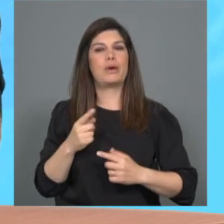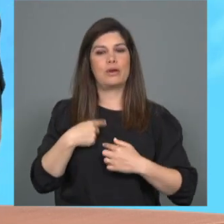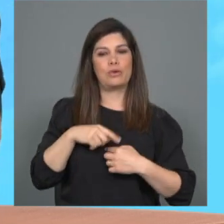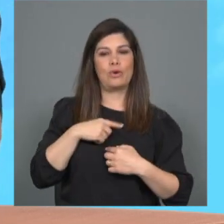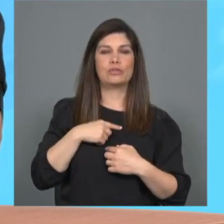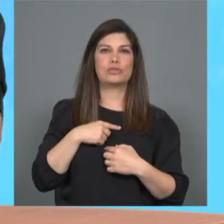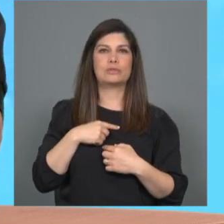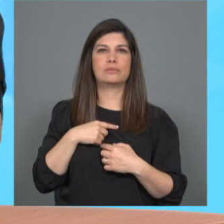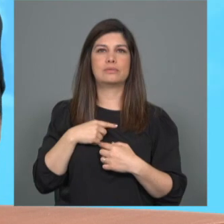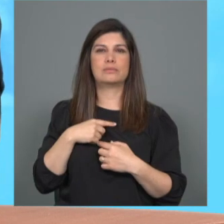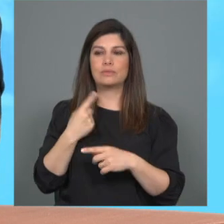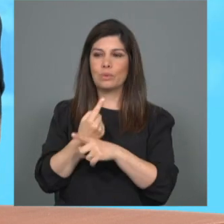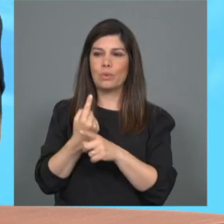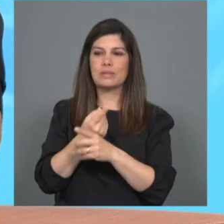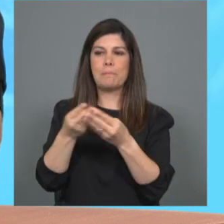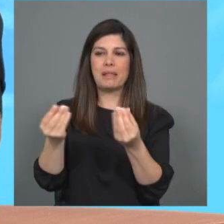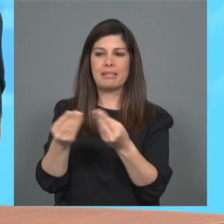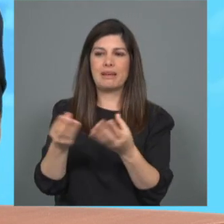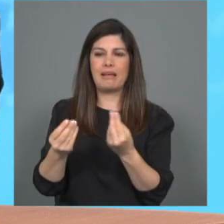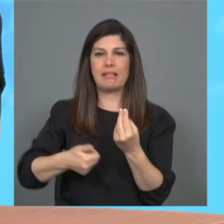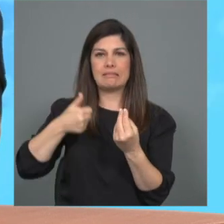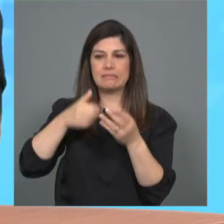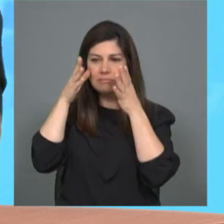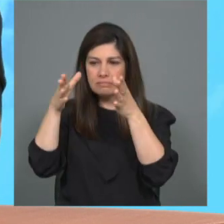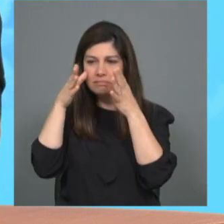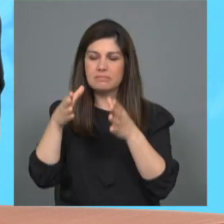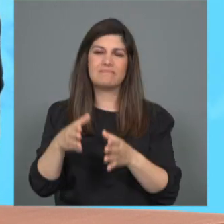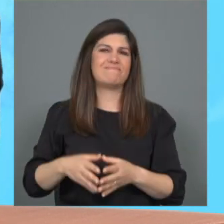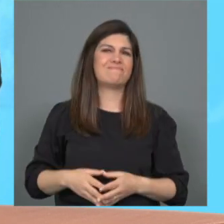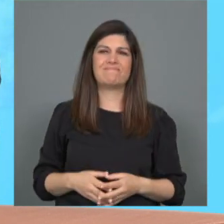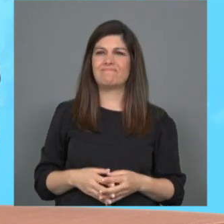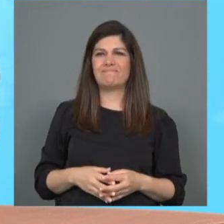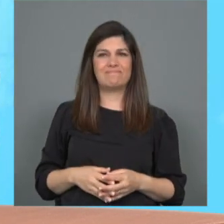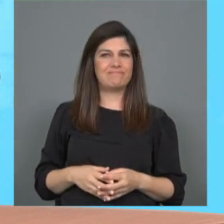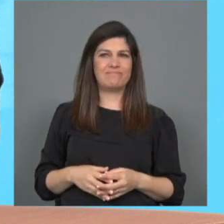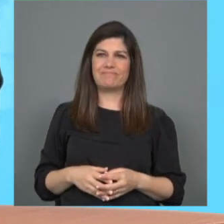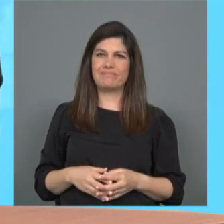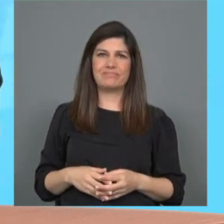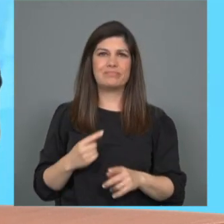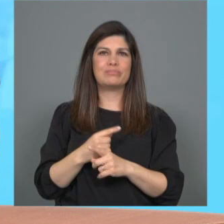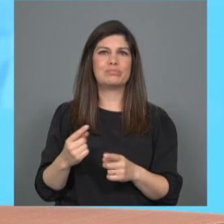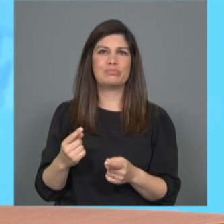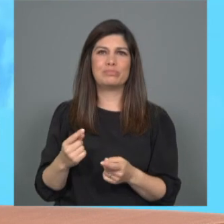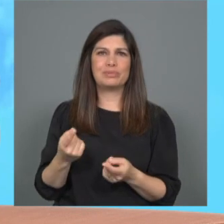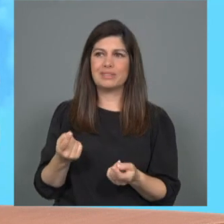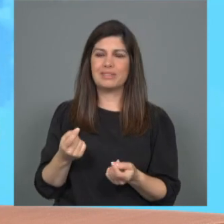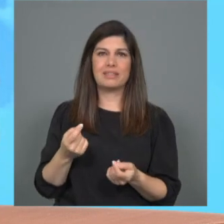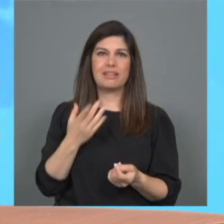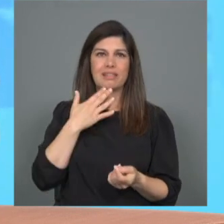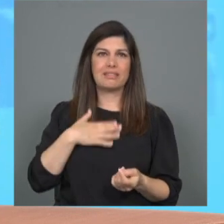idolatrarmos bens materiais, que, aliás, são muito pouco fiáveis.